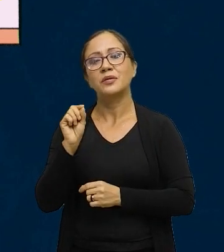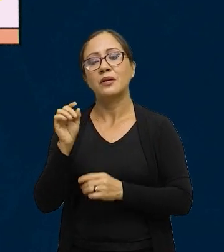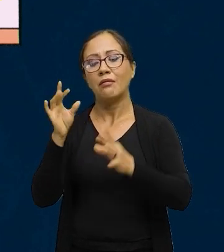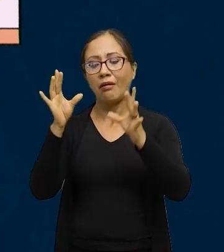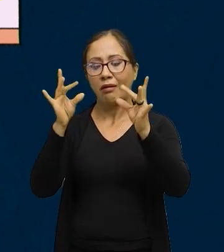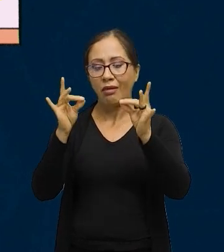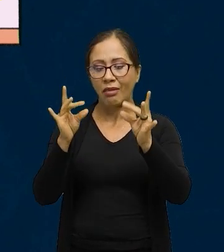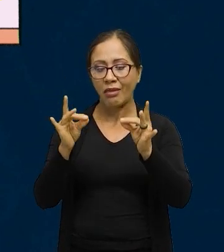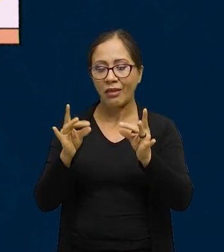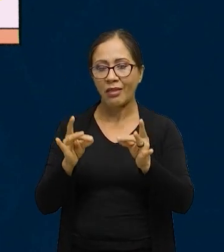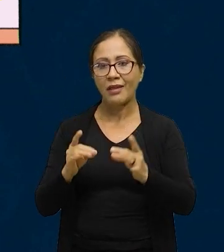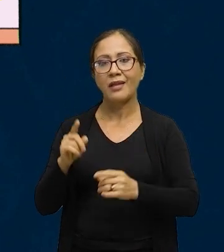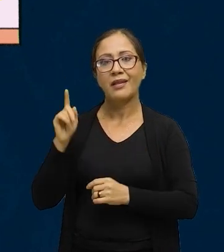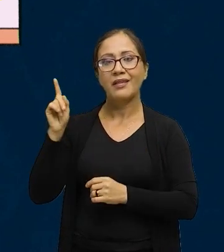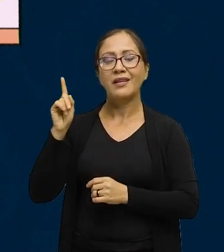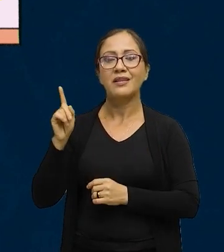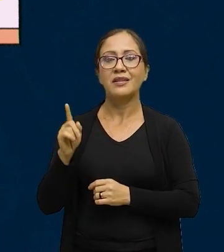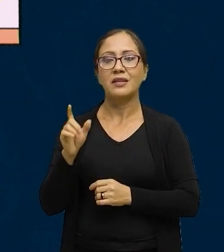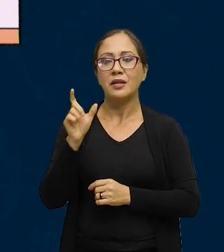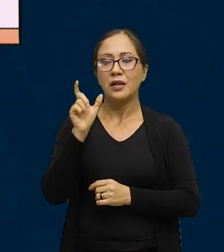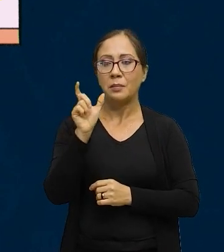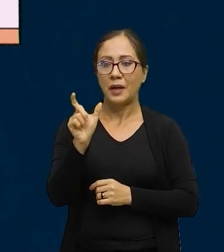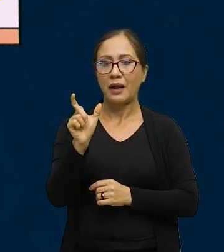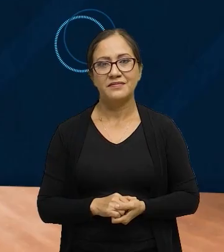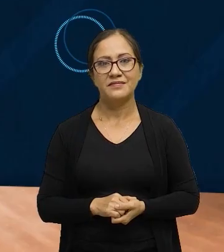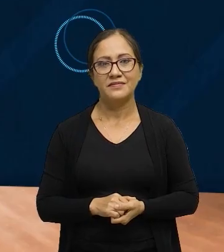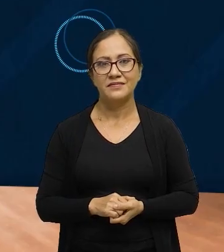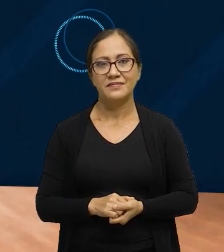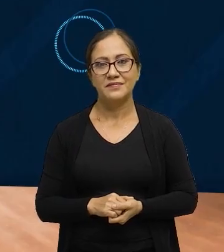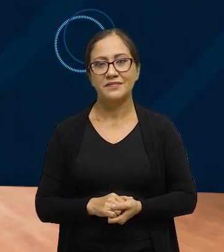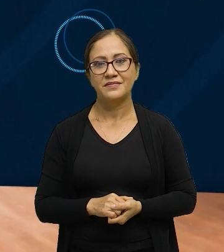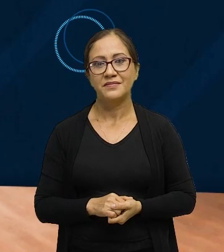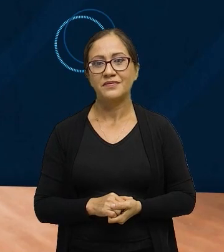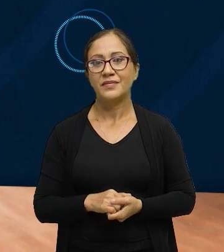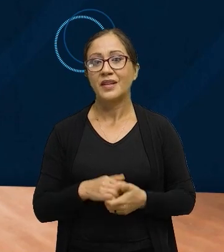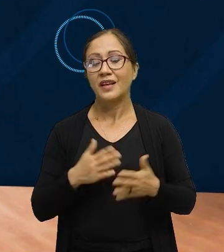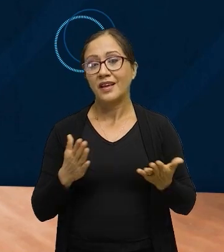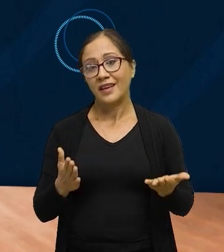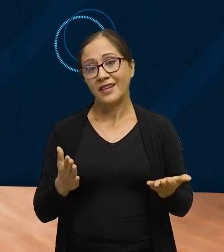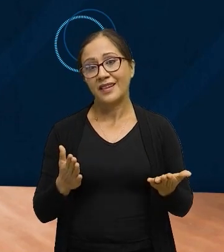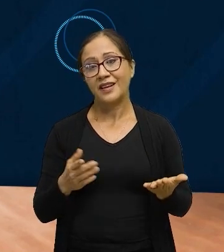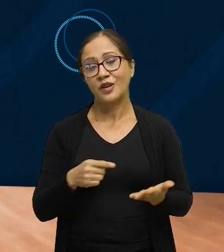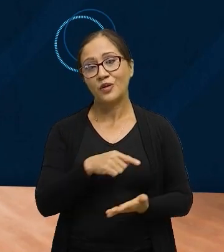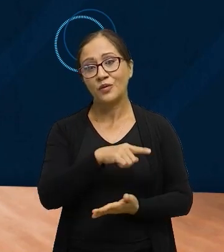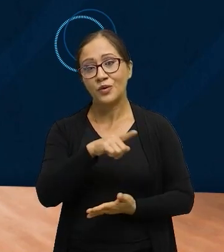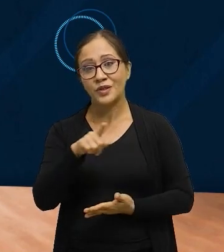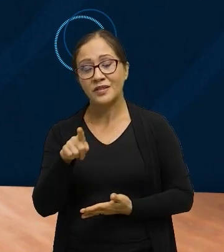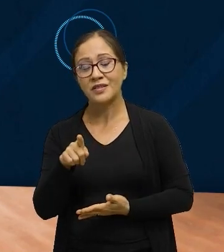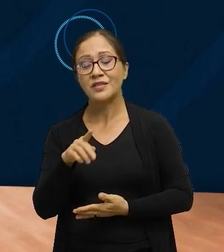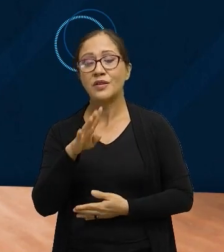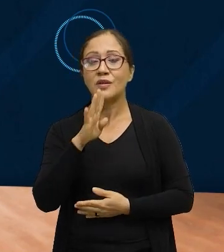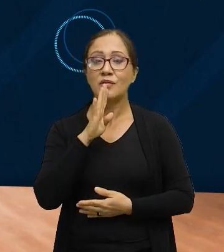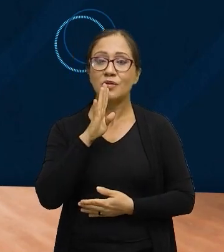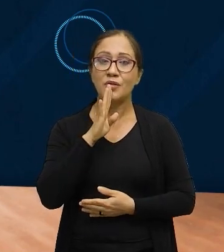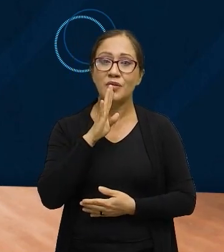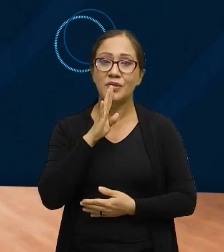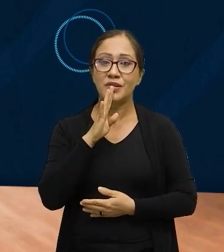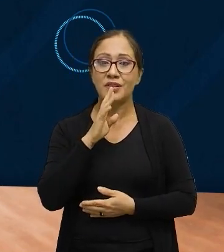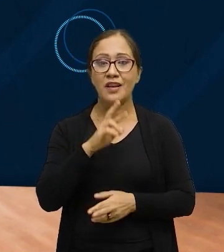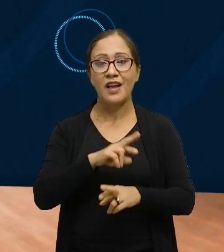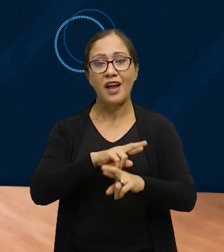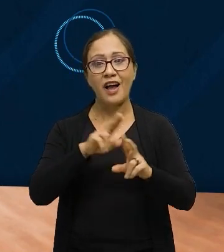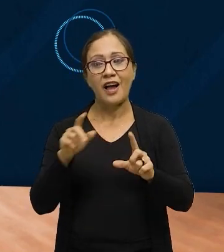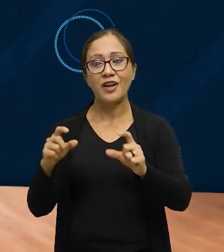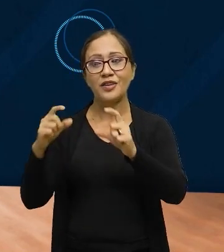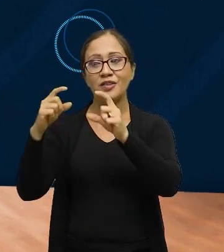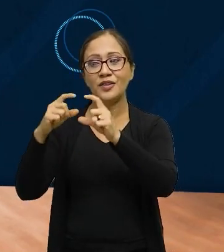vão identificar a resposta correta. Bom, pessoal, agora que vocês conheceram as